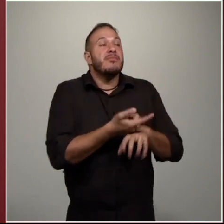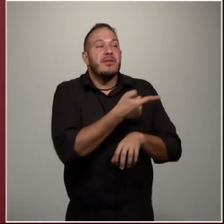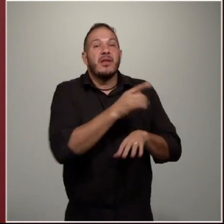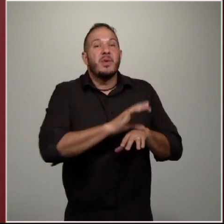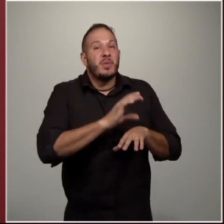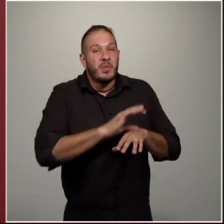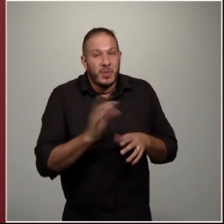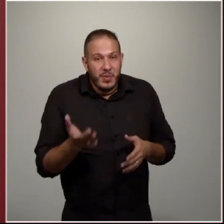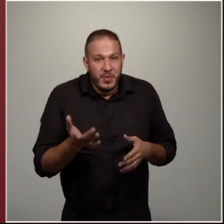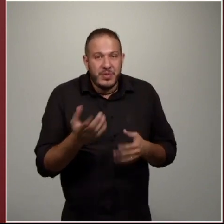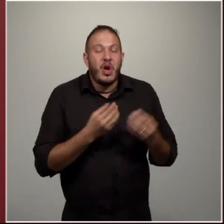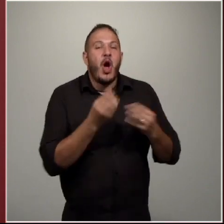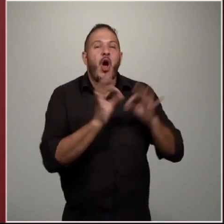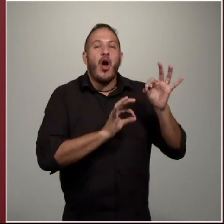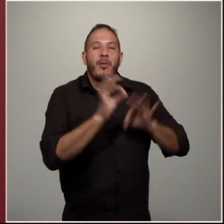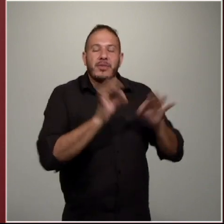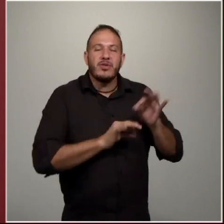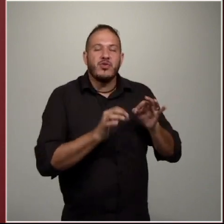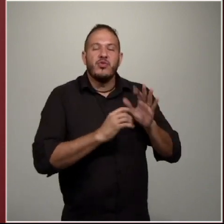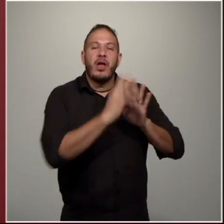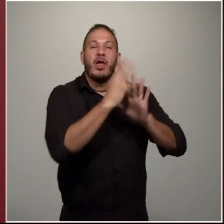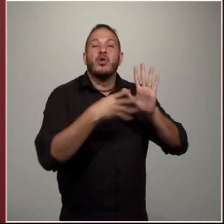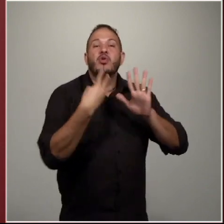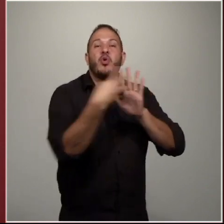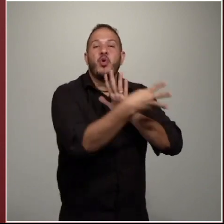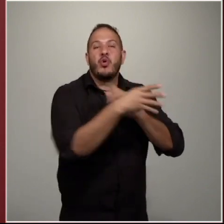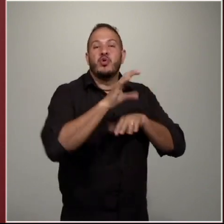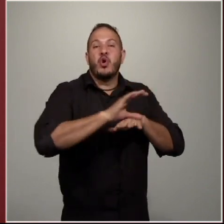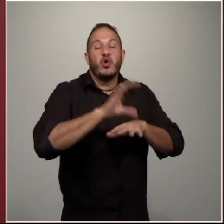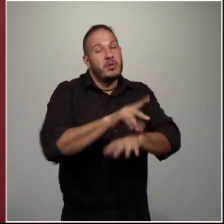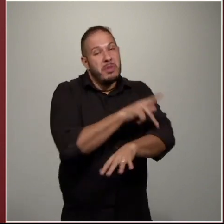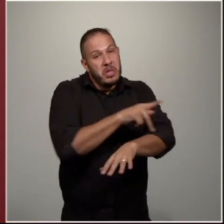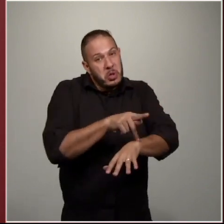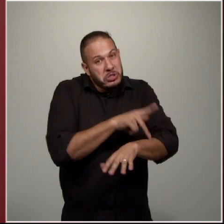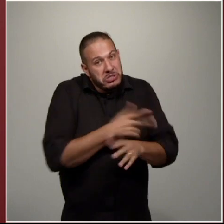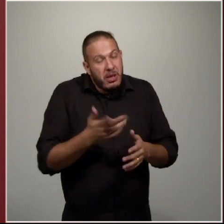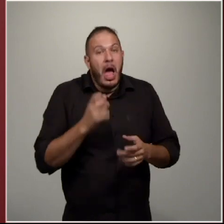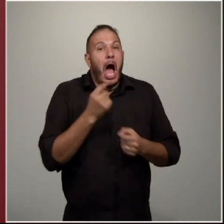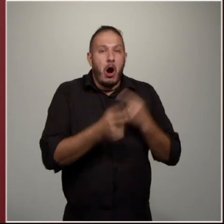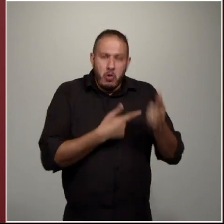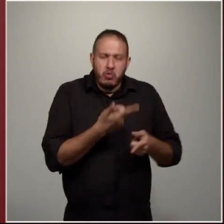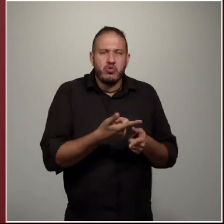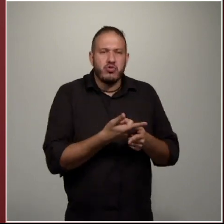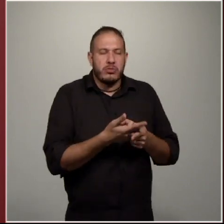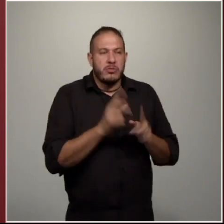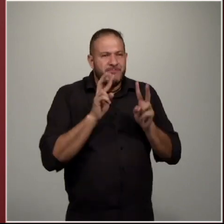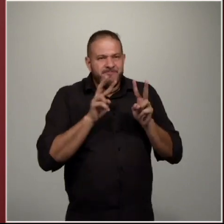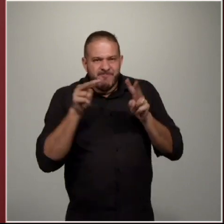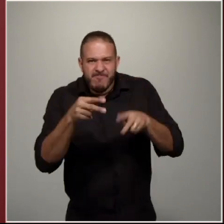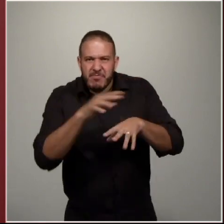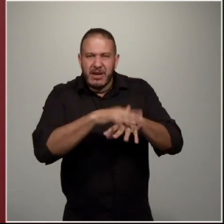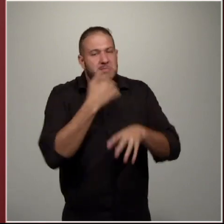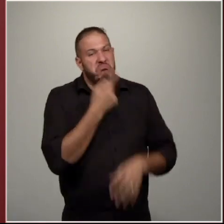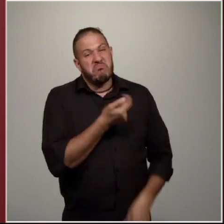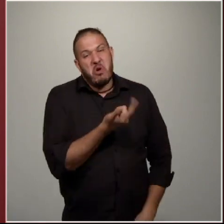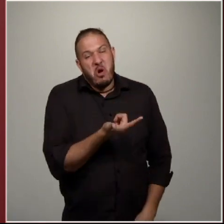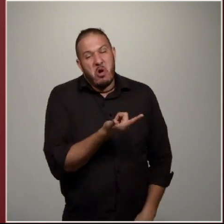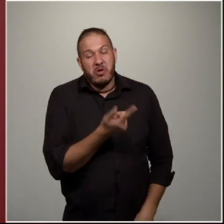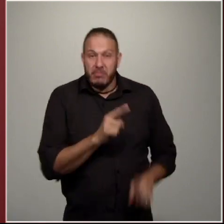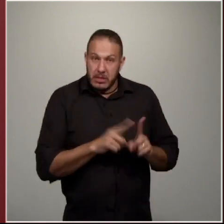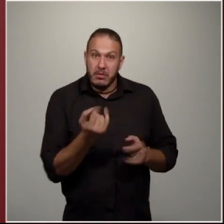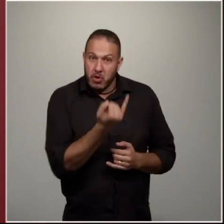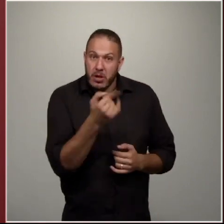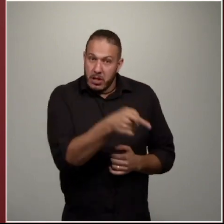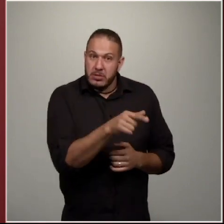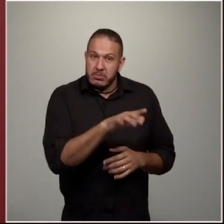depende da estrutura curricular dos cursos de pedagogia alguns não valorizam tanto esse aspecto que é importante para a formação da criança e